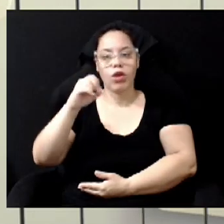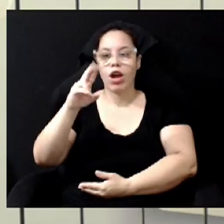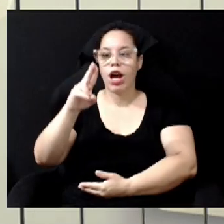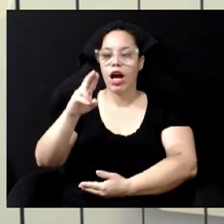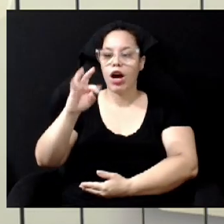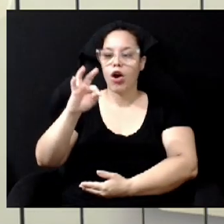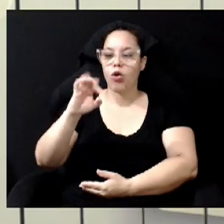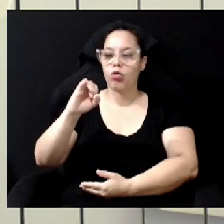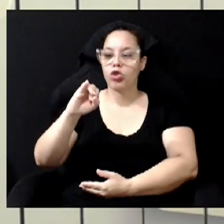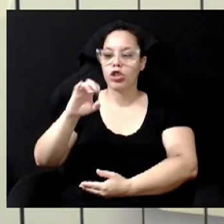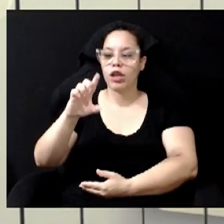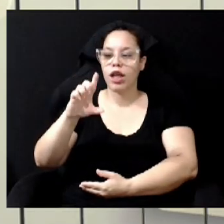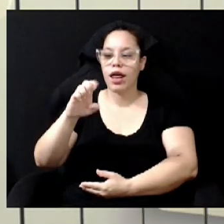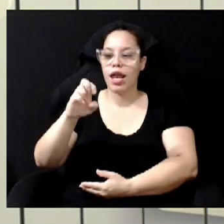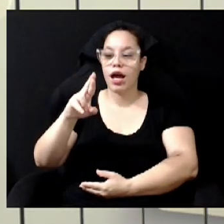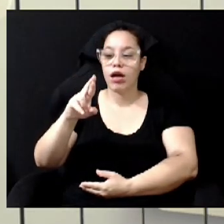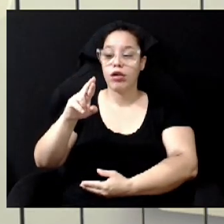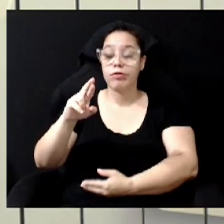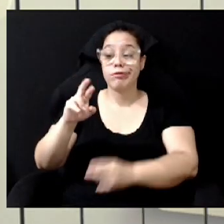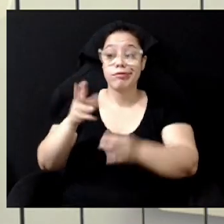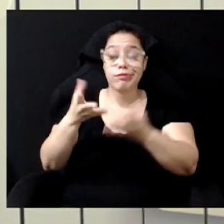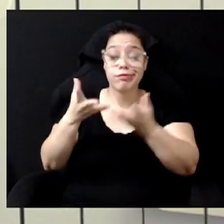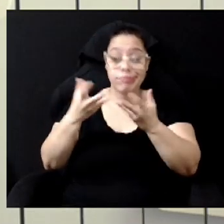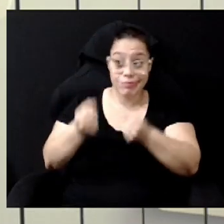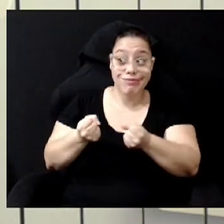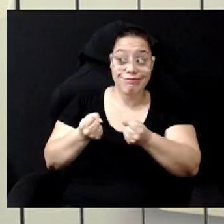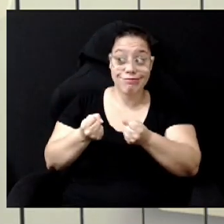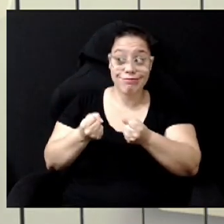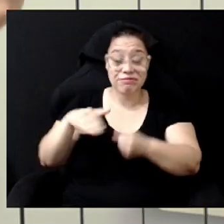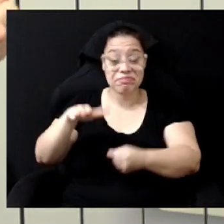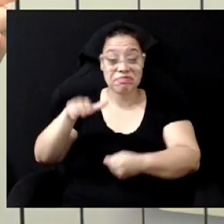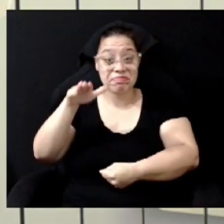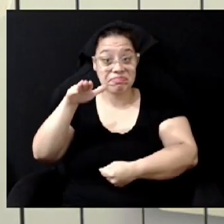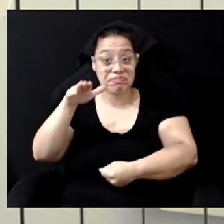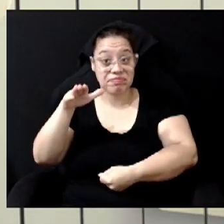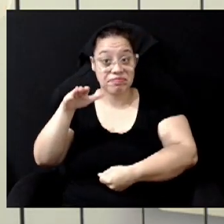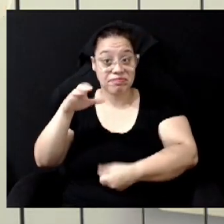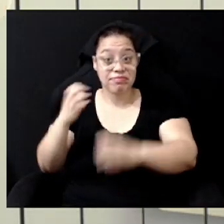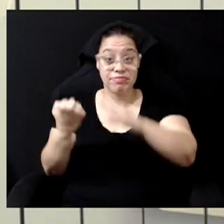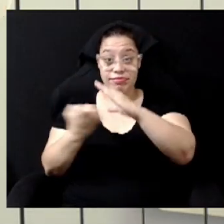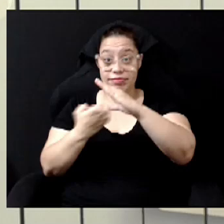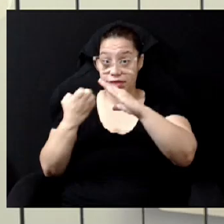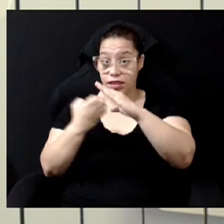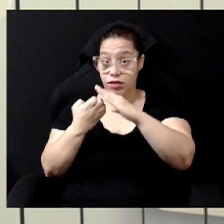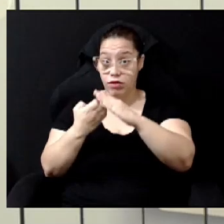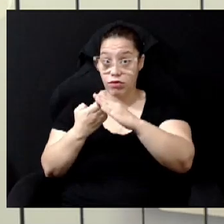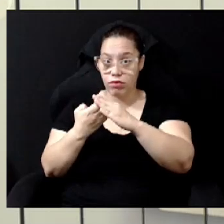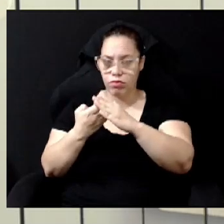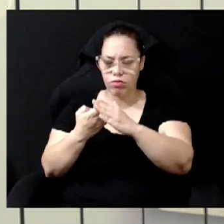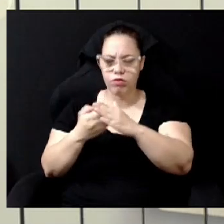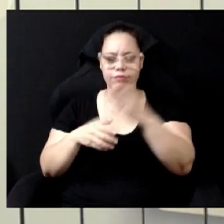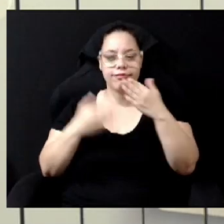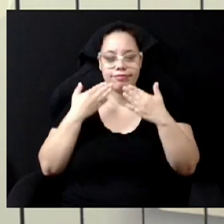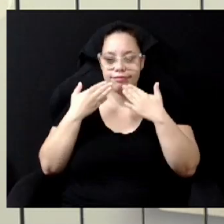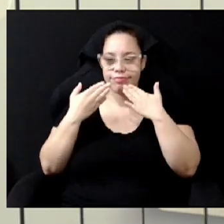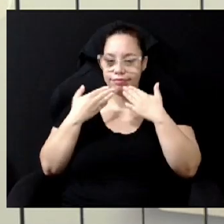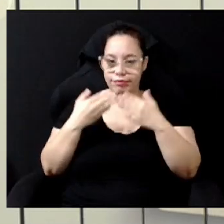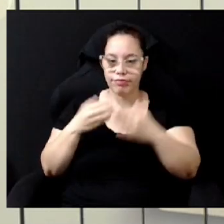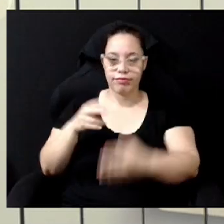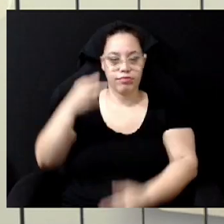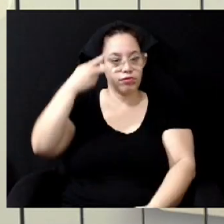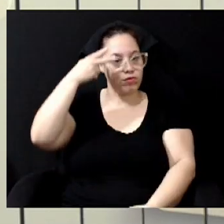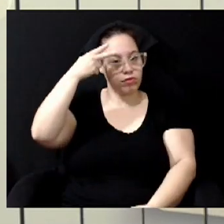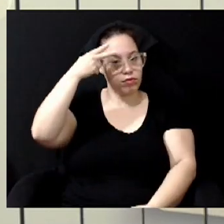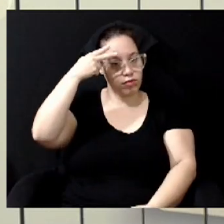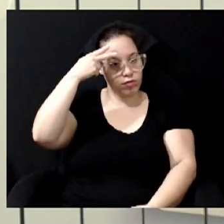Esta expressão tem conquistado cada vez mais fama no mundo corporativo. E na reportagem de Rafael Turati, nós